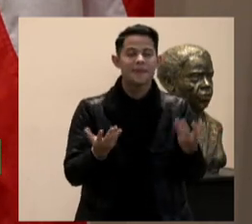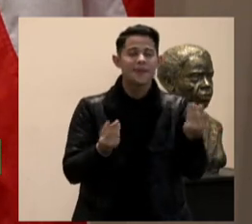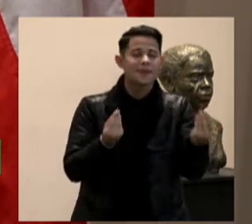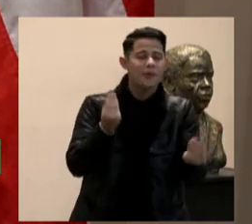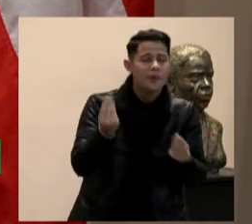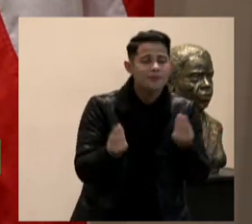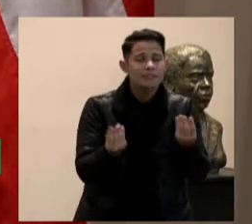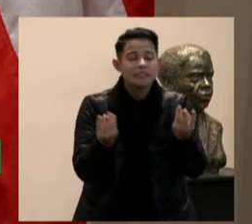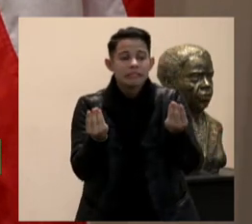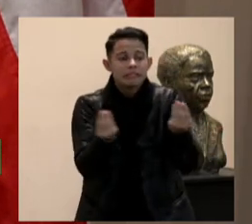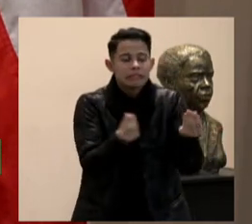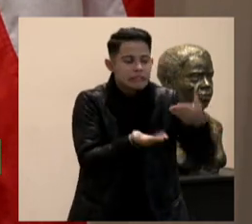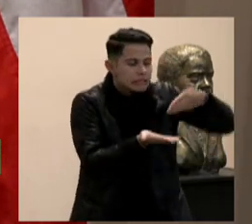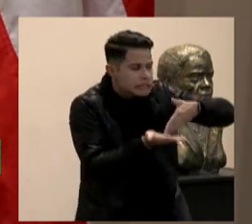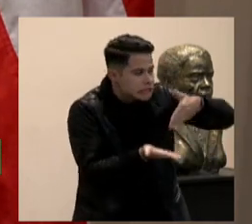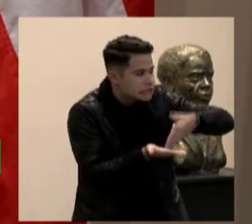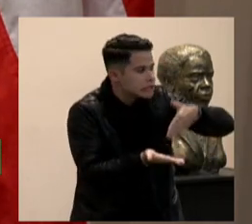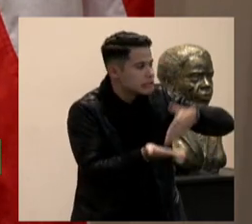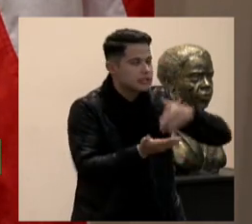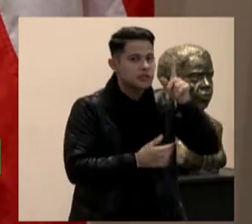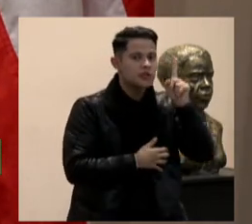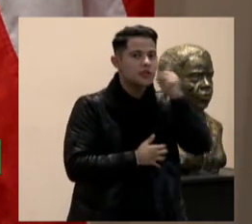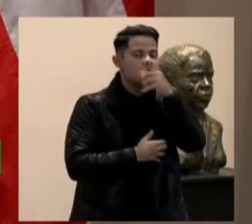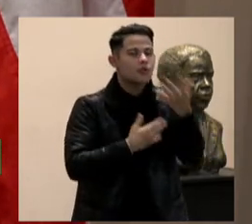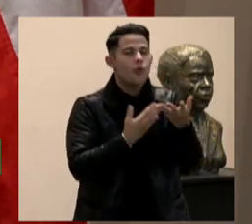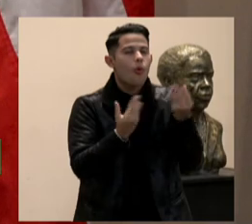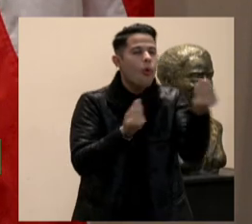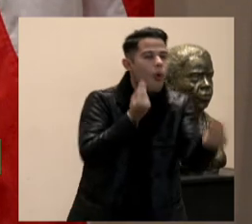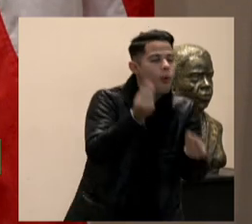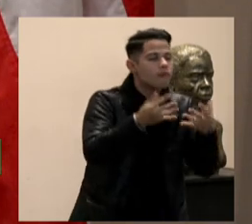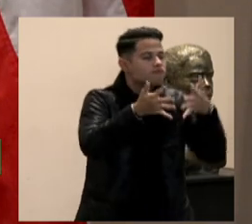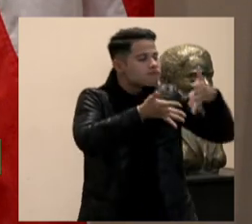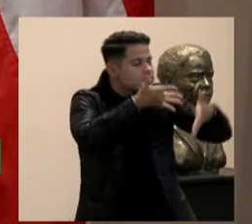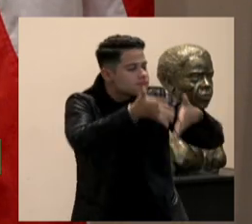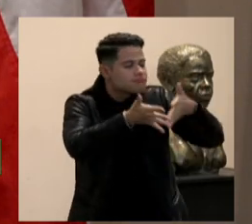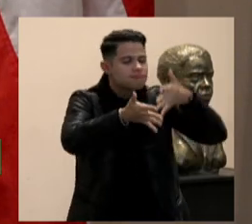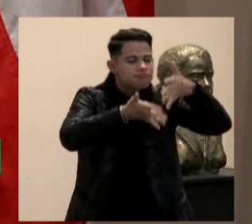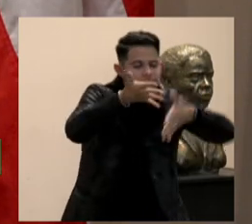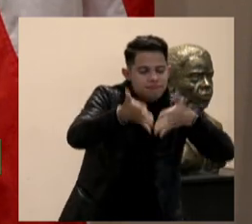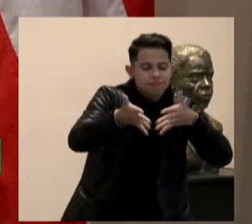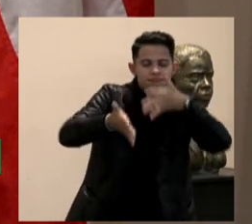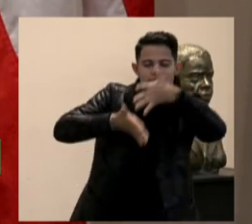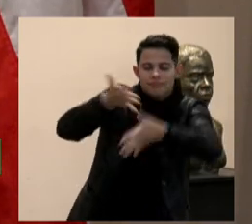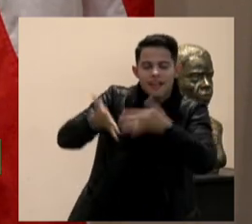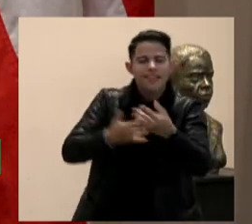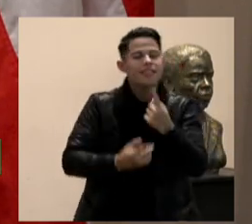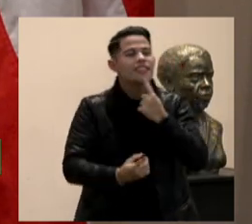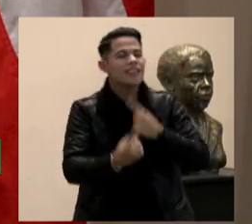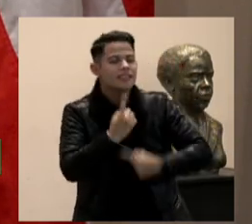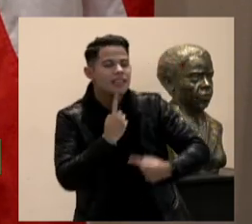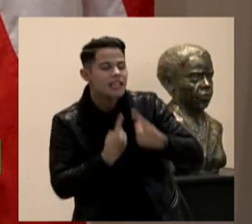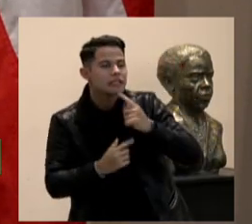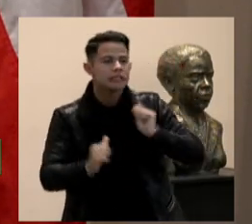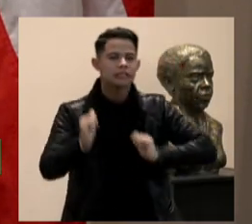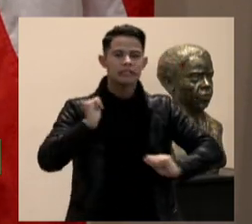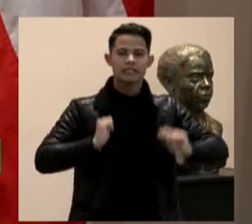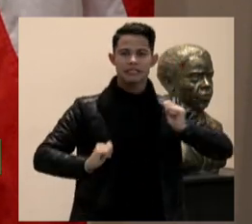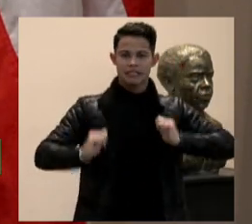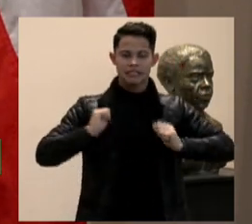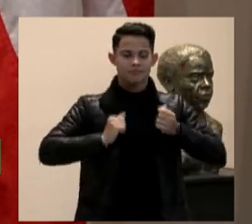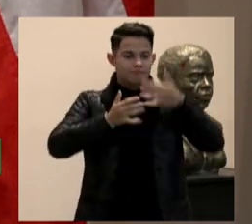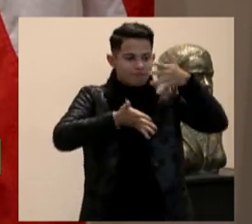e com uma dificuldade de articulação ali de todos os desejos, anseios, enfim. A gente